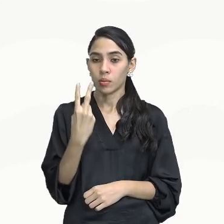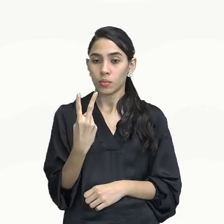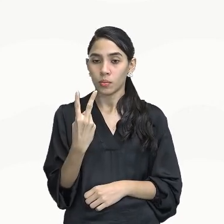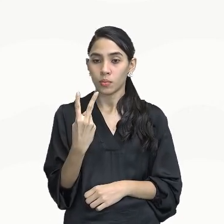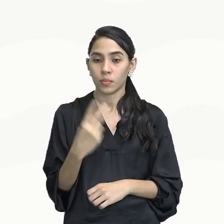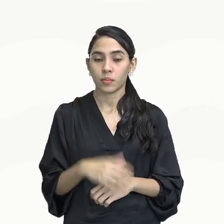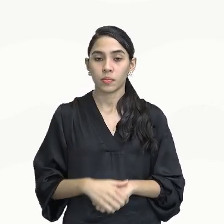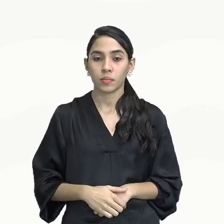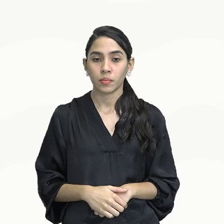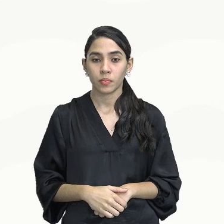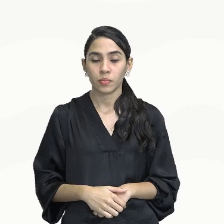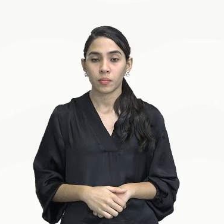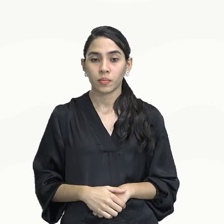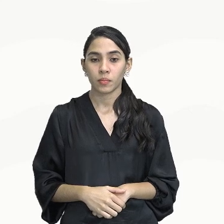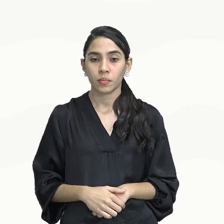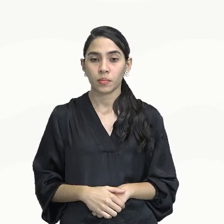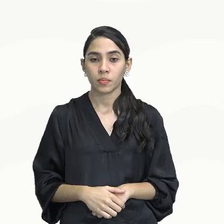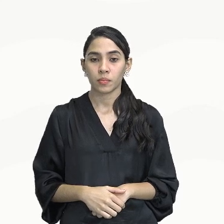432.